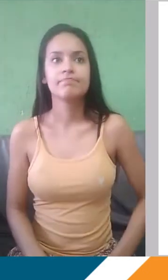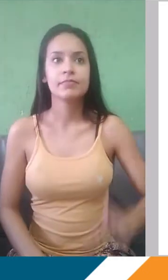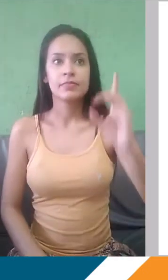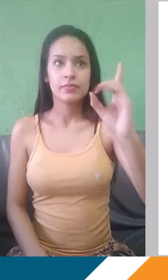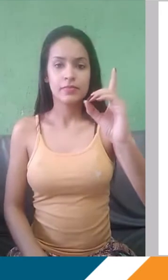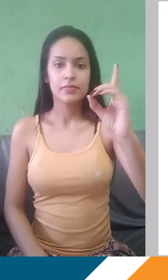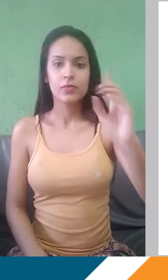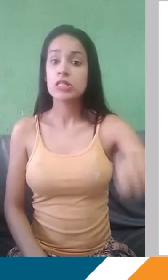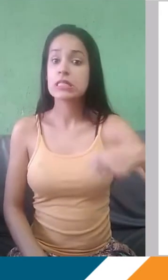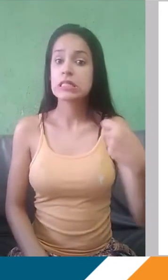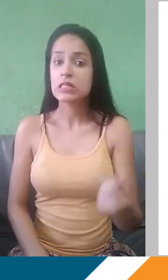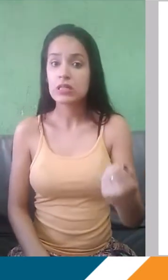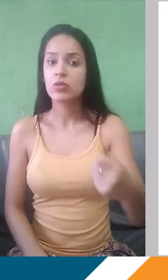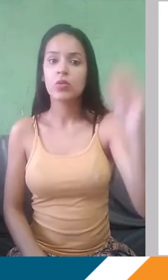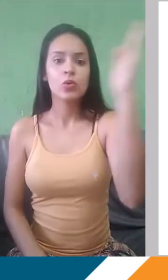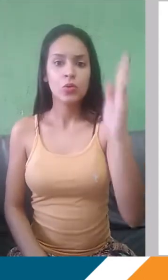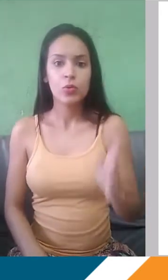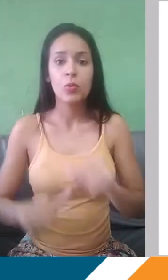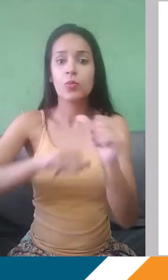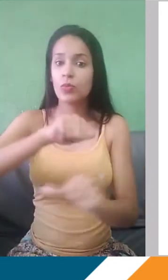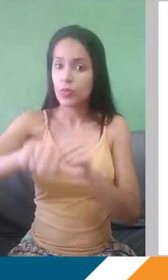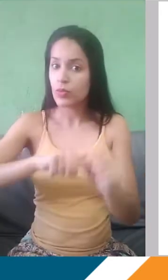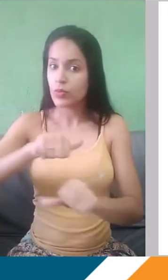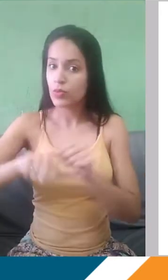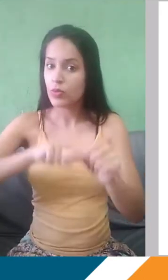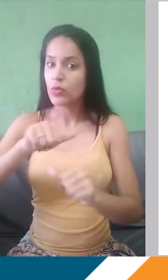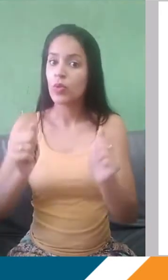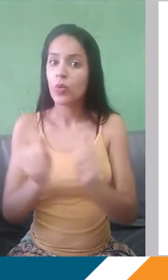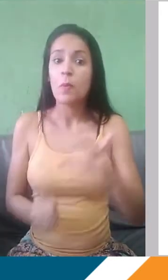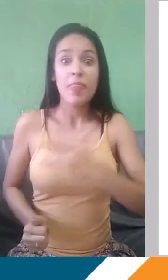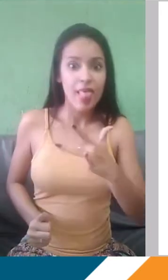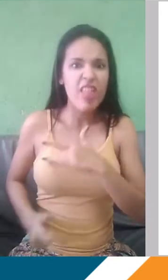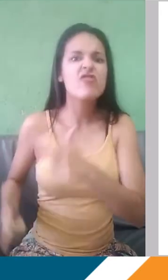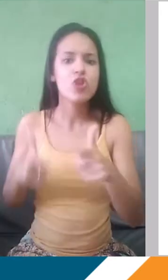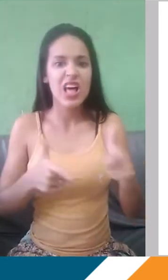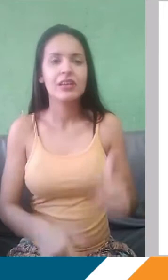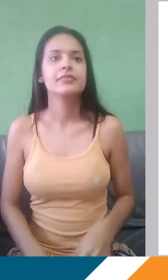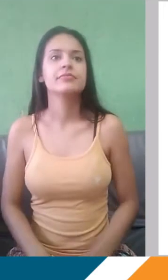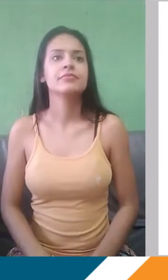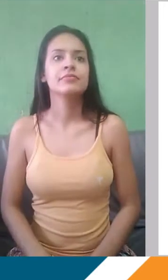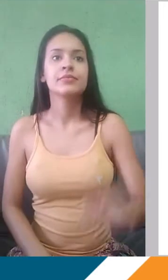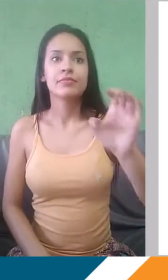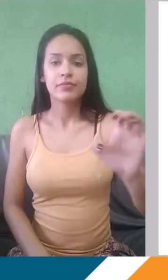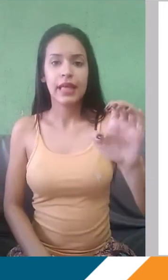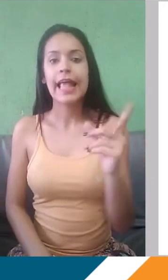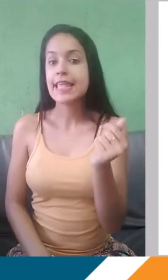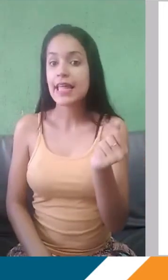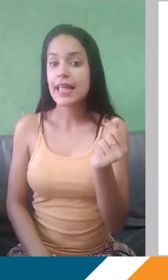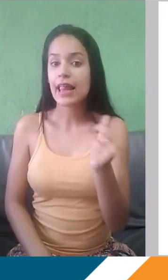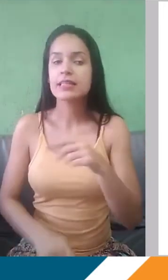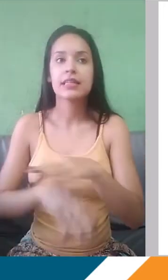emblema nacional transfigurado pelas marcas do medo e da violência. E as riquezas da